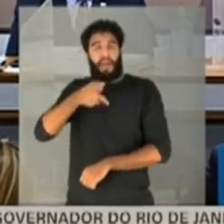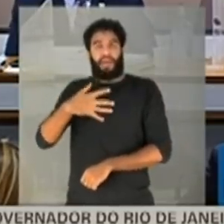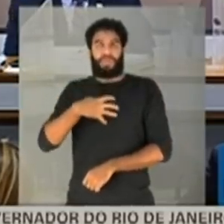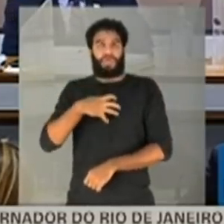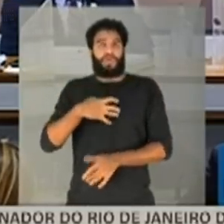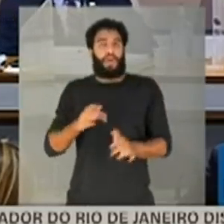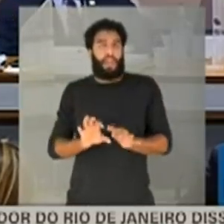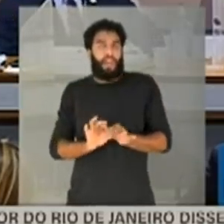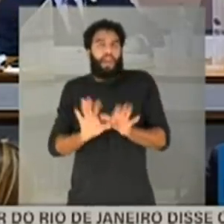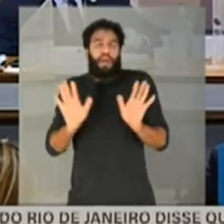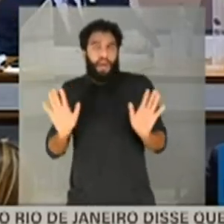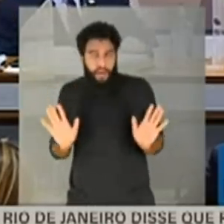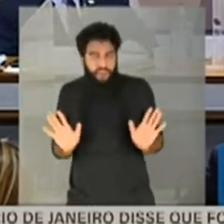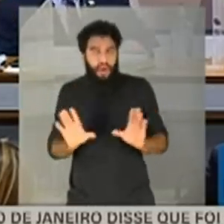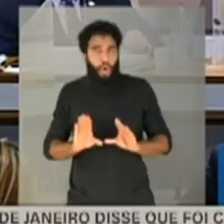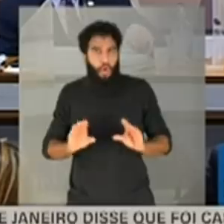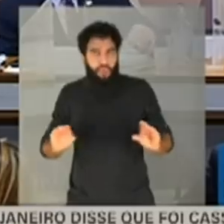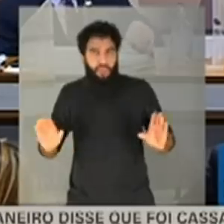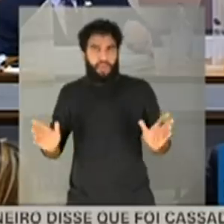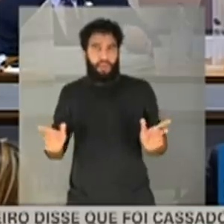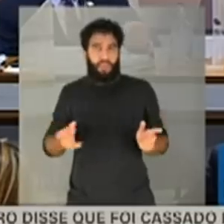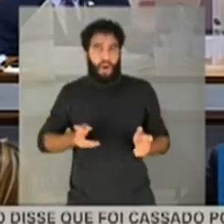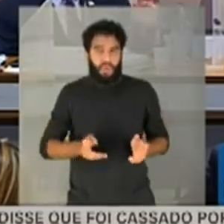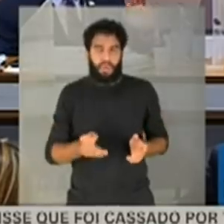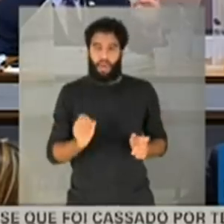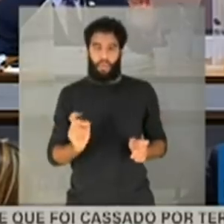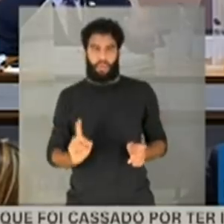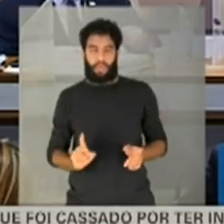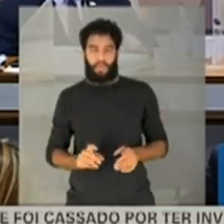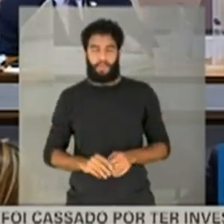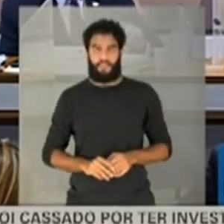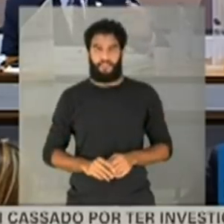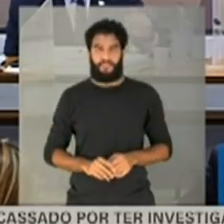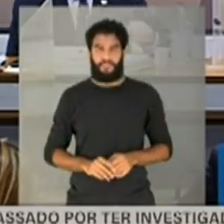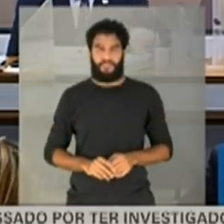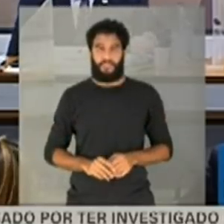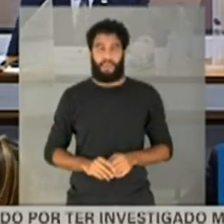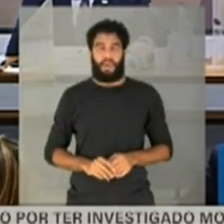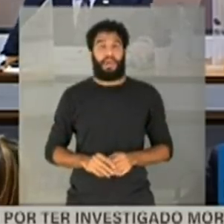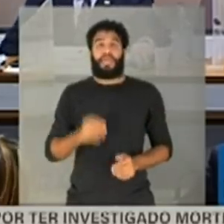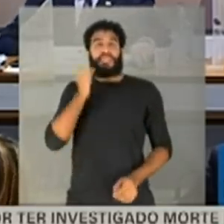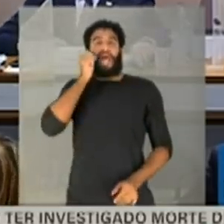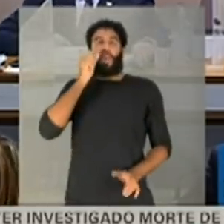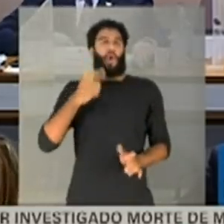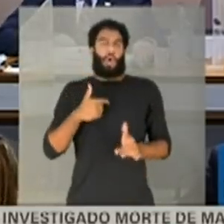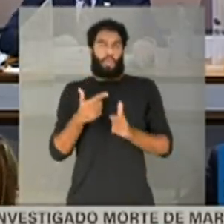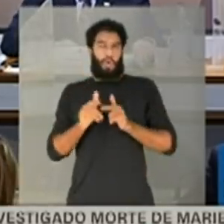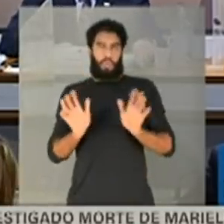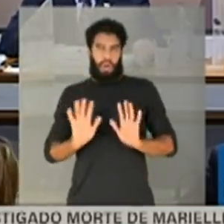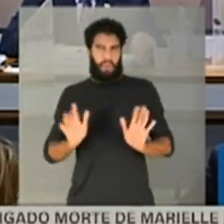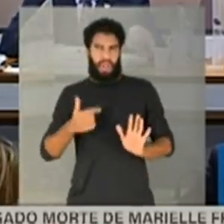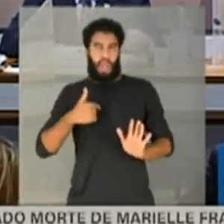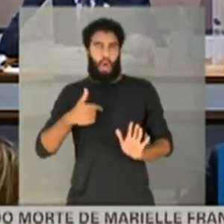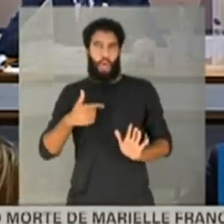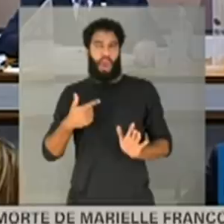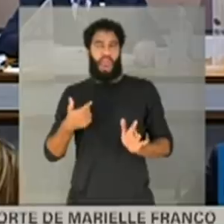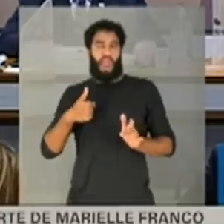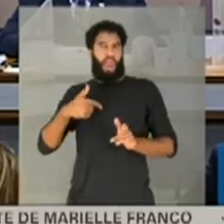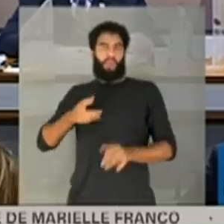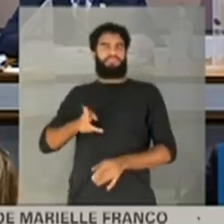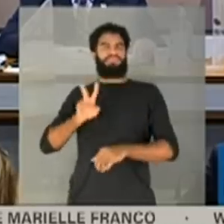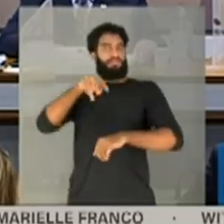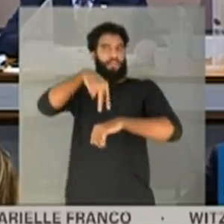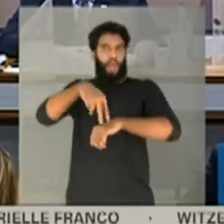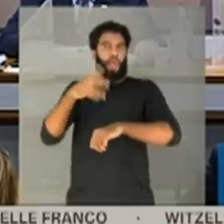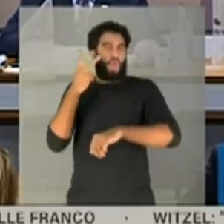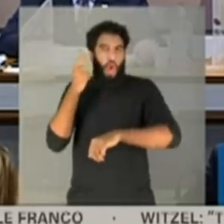sente à vontade para prosseguir dessa forma ou não. Senador, pode ficar tranquilo que eu não sou porteiro. Não vai me intimidar, não. Muito bem. E demais, senador